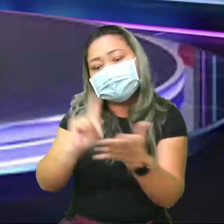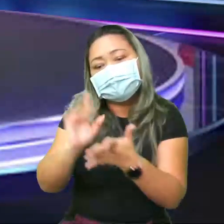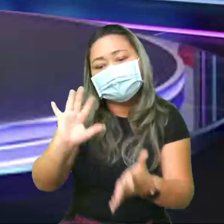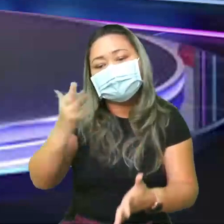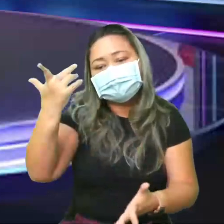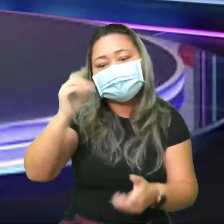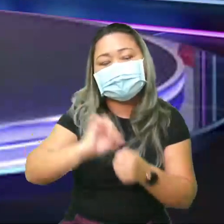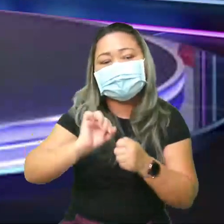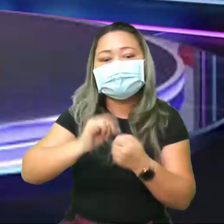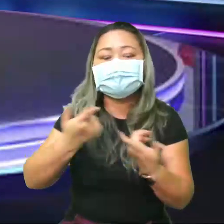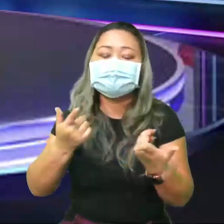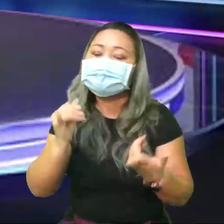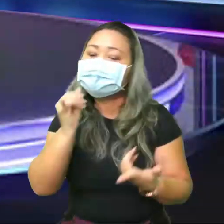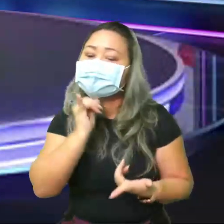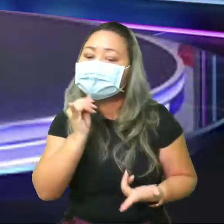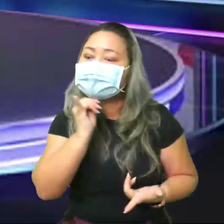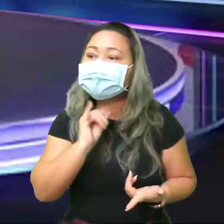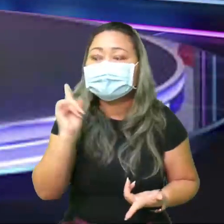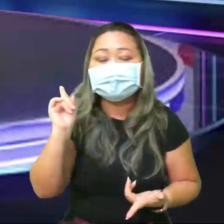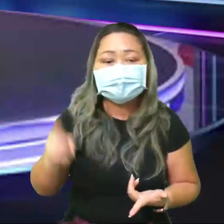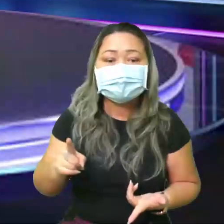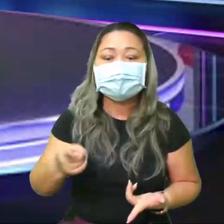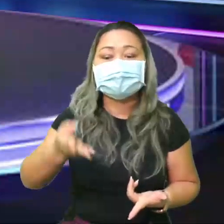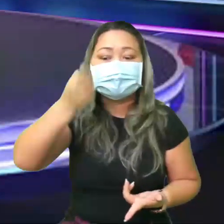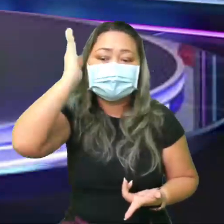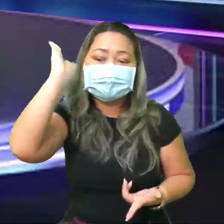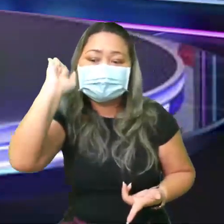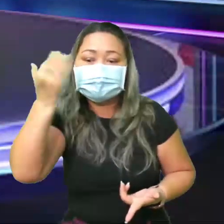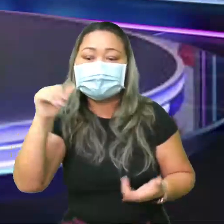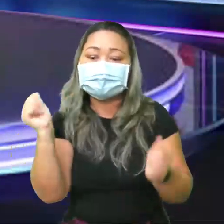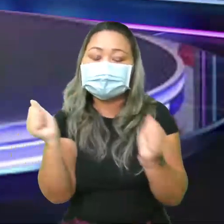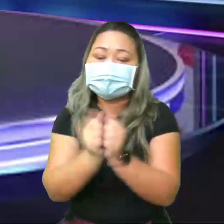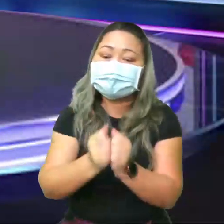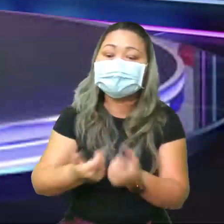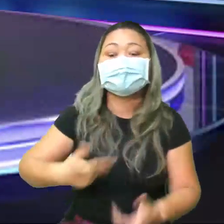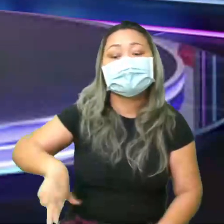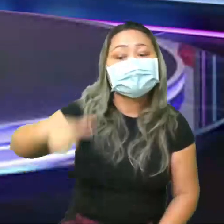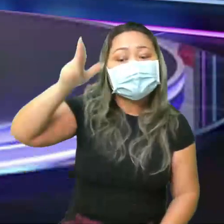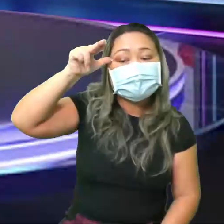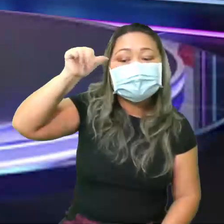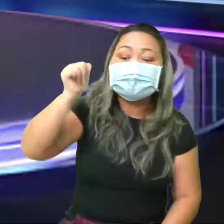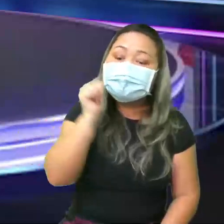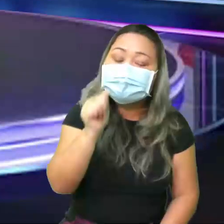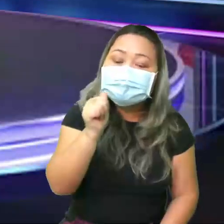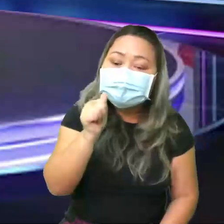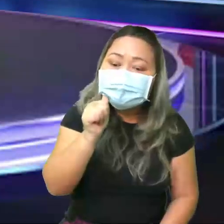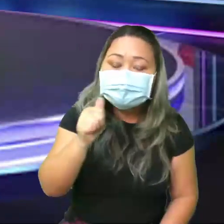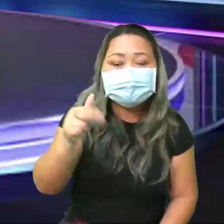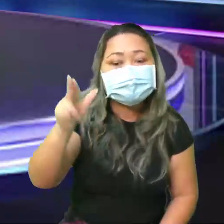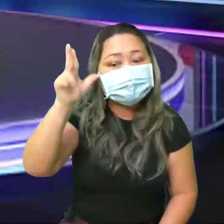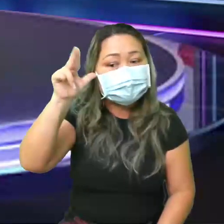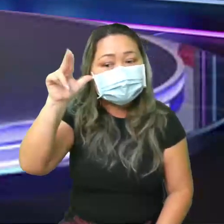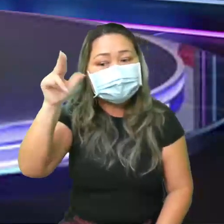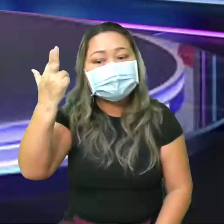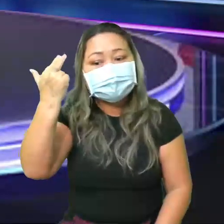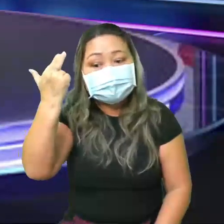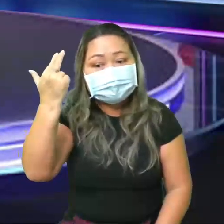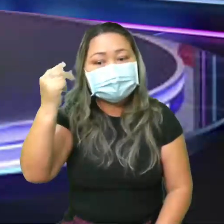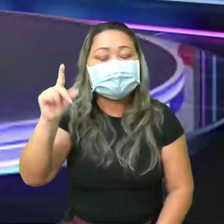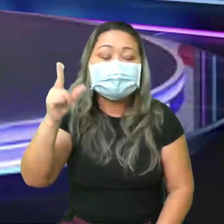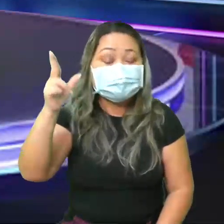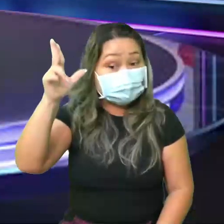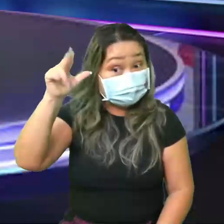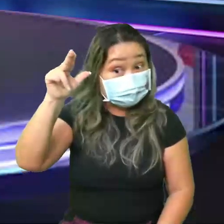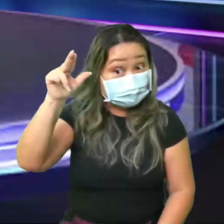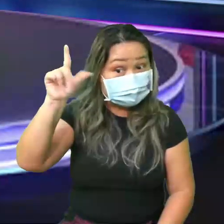eles têm a parte biológica deles, né? Então, eles vão tentar se satisfazerem, né? Sexualmente quando chega no momento